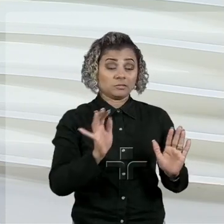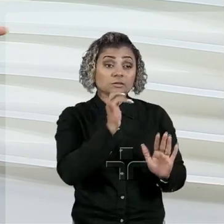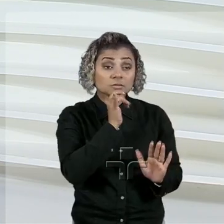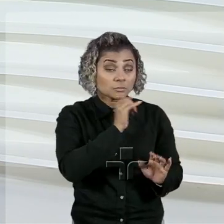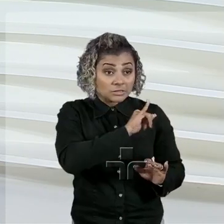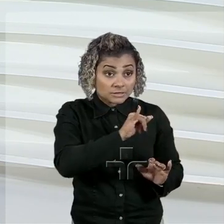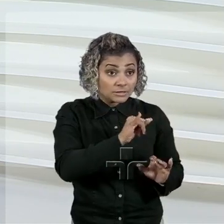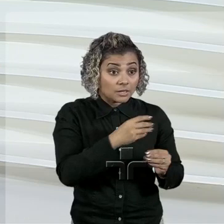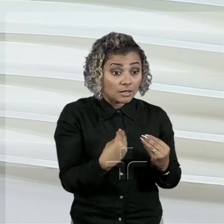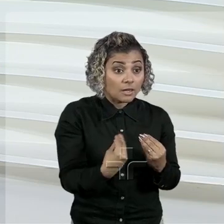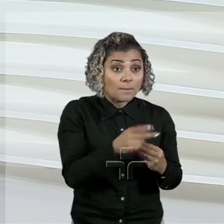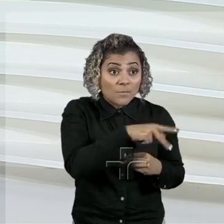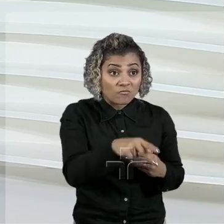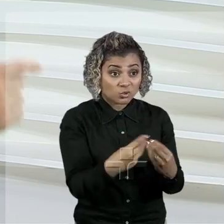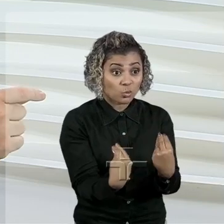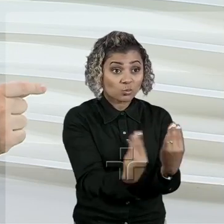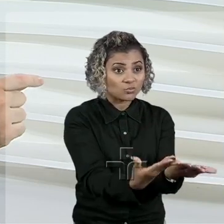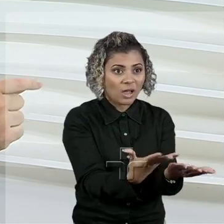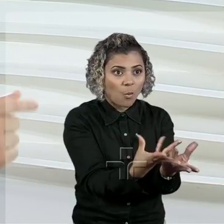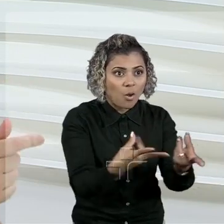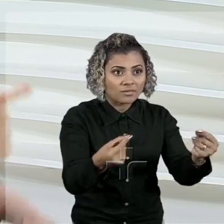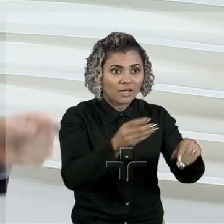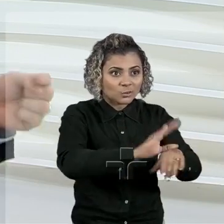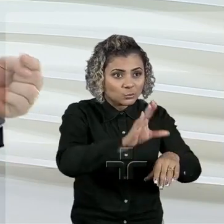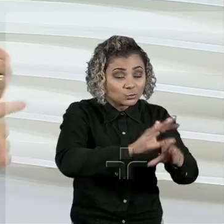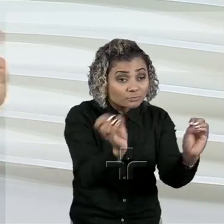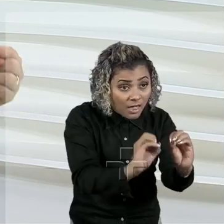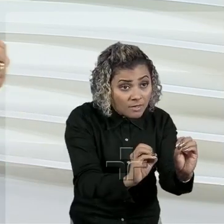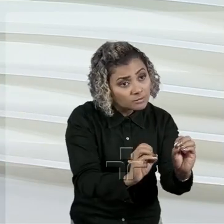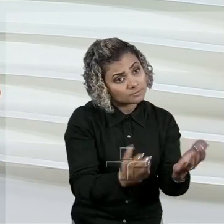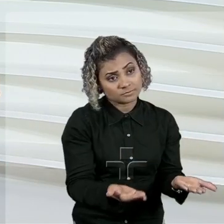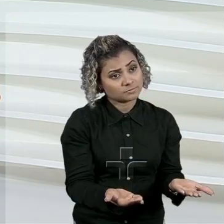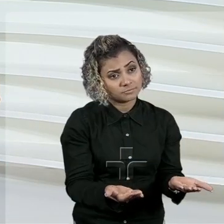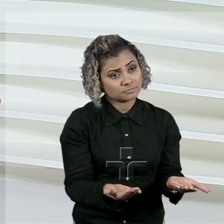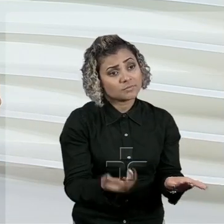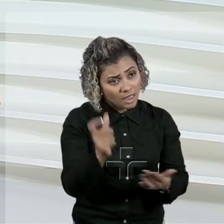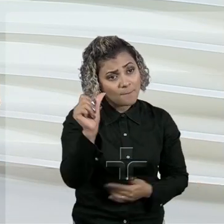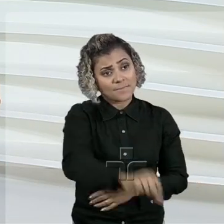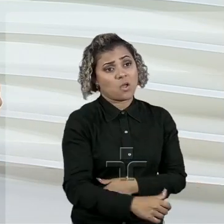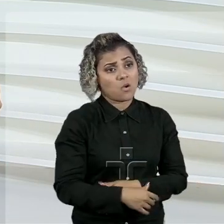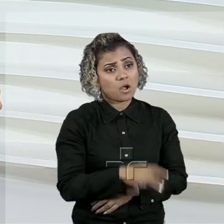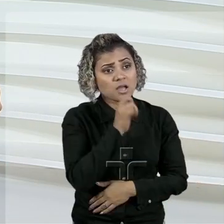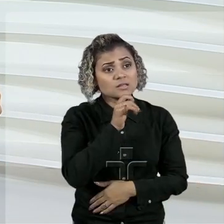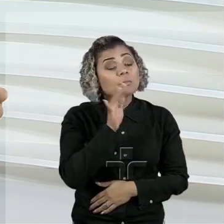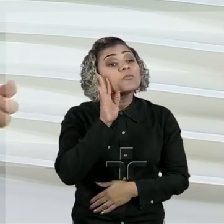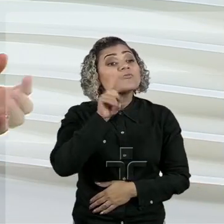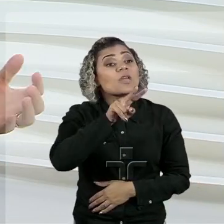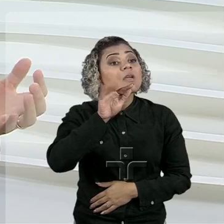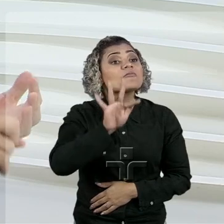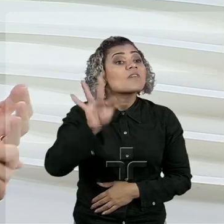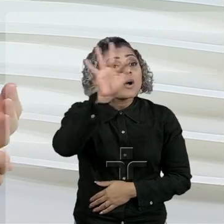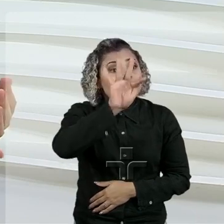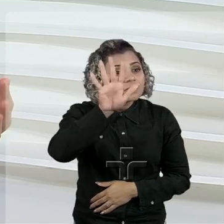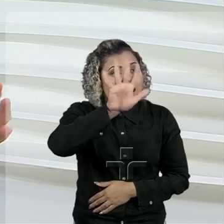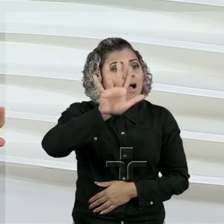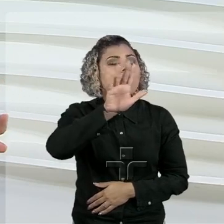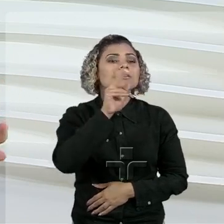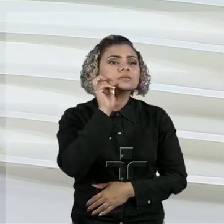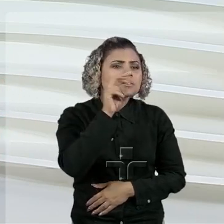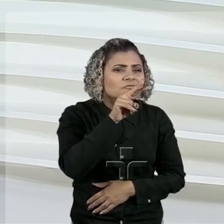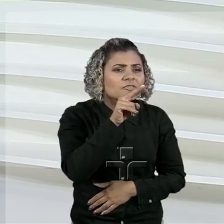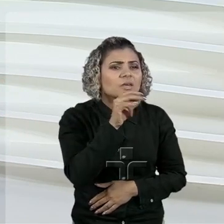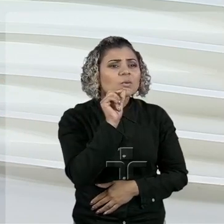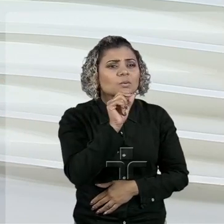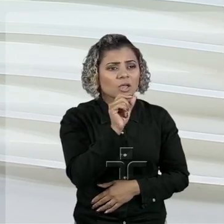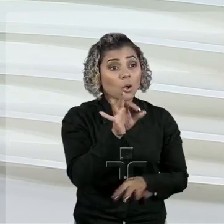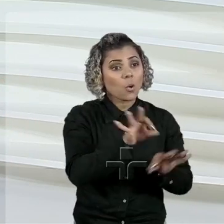formação adequada para o nosso futuro professor. Quando a gente vai lá no banco da universidade e aí a gente não está falando de práticas, de como